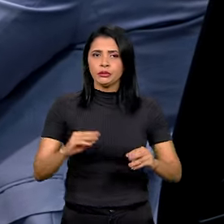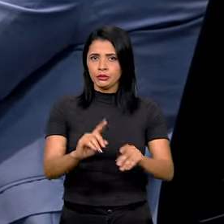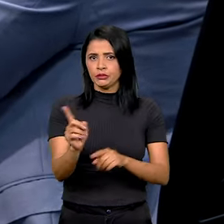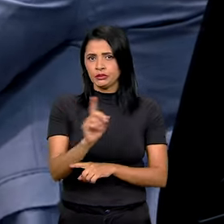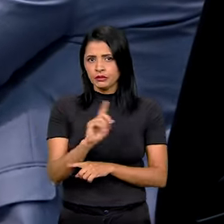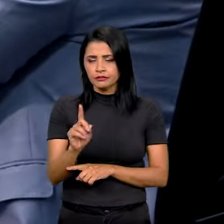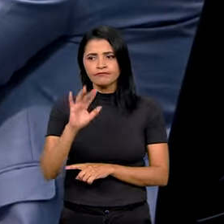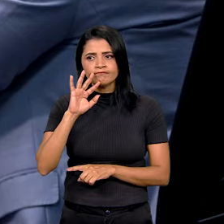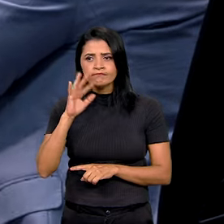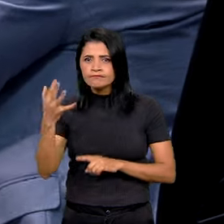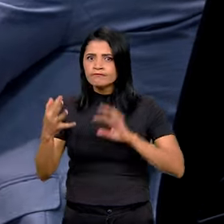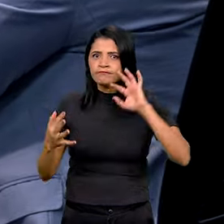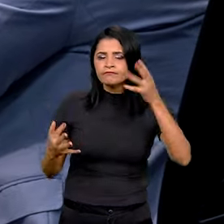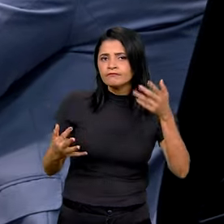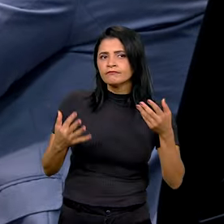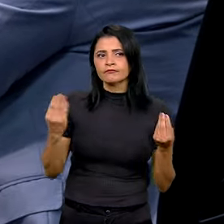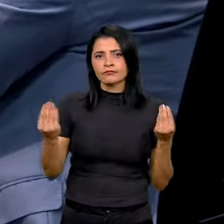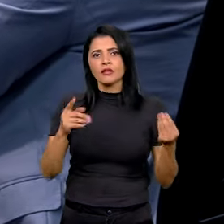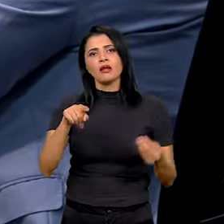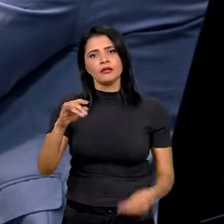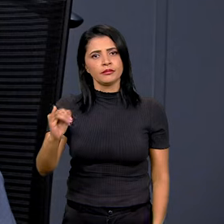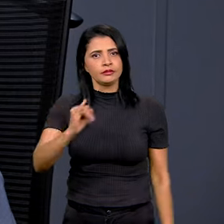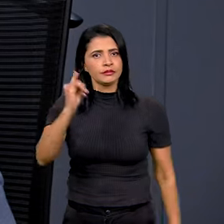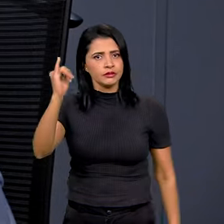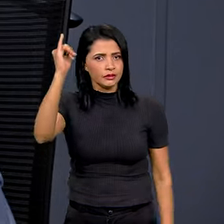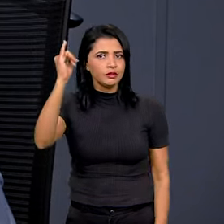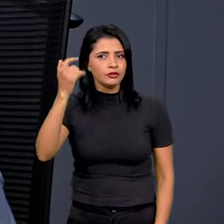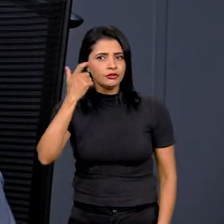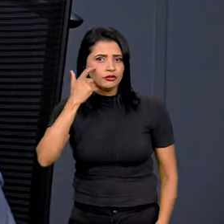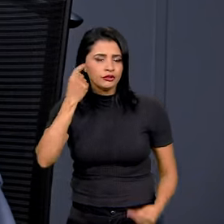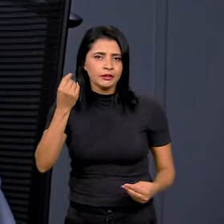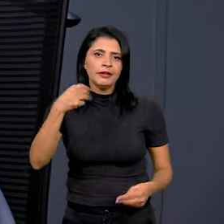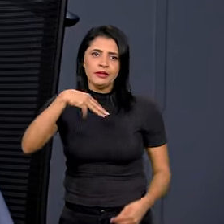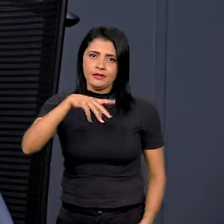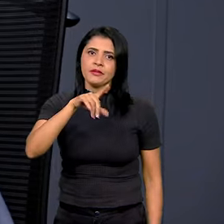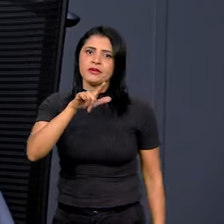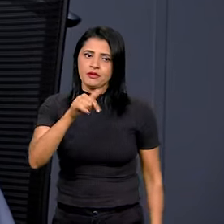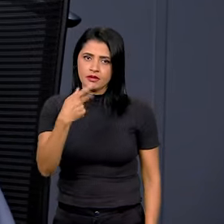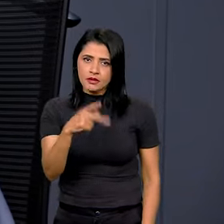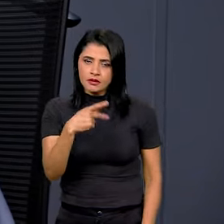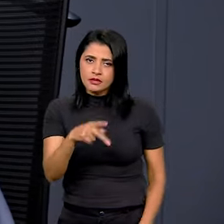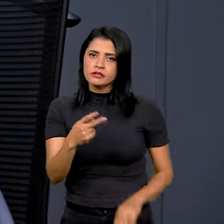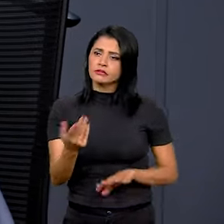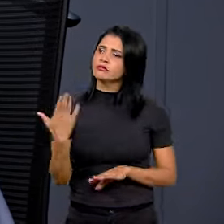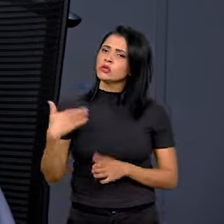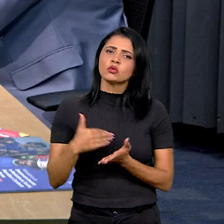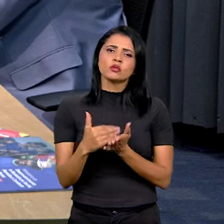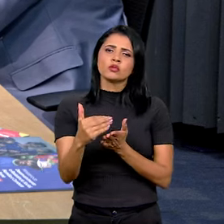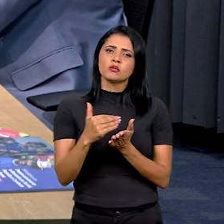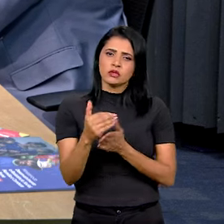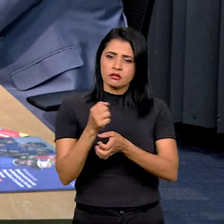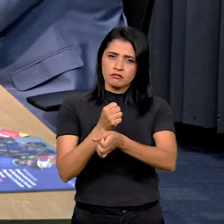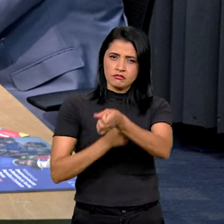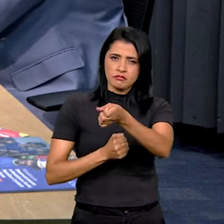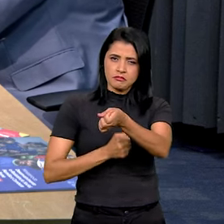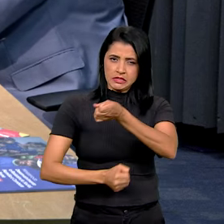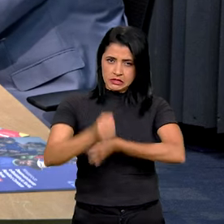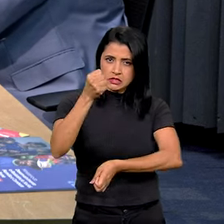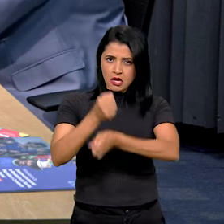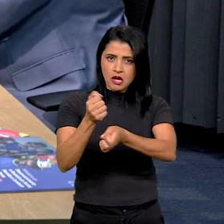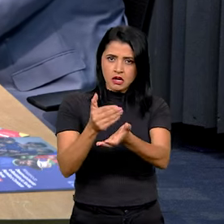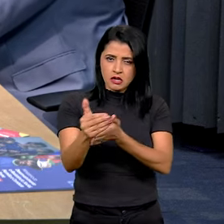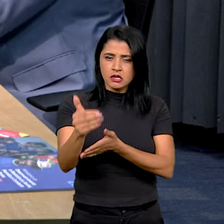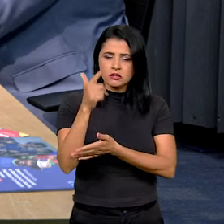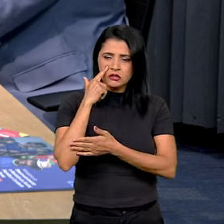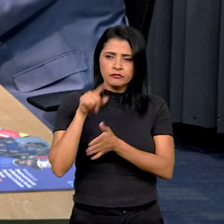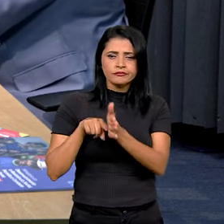completamente então resolver essa questão dos unipessoais pra gente é muito relevante pelo MDS especificamente Né desde o início do do ano passado